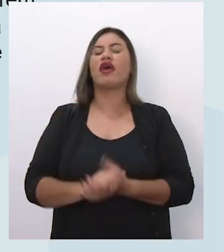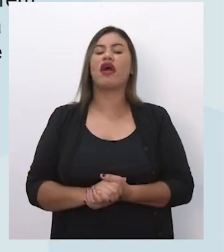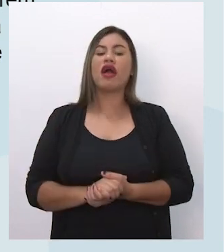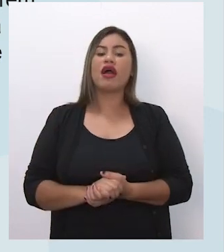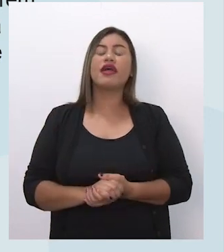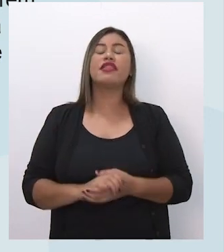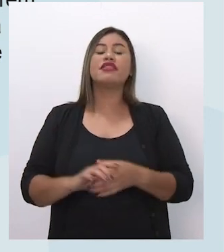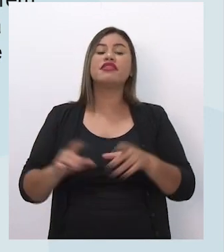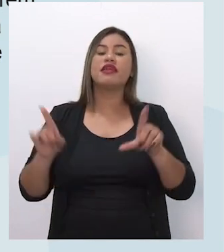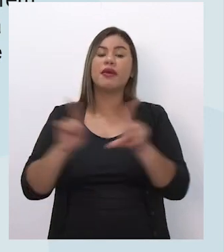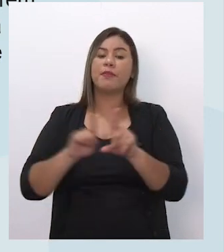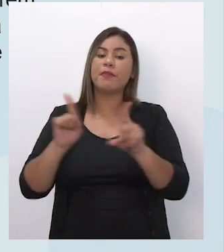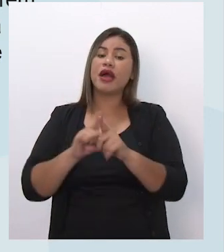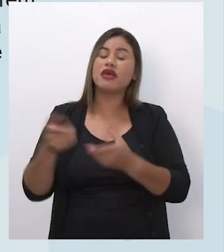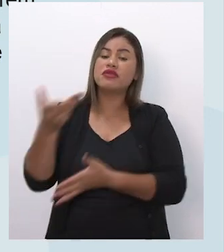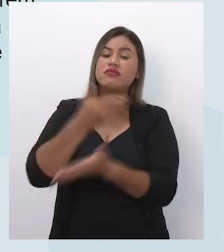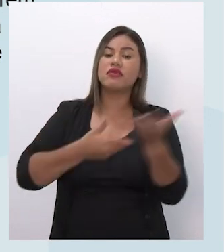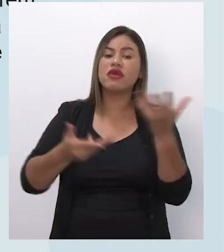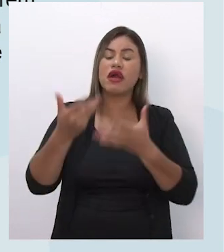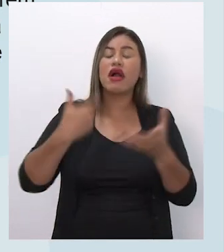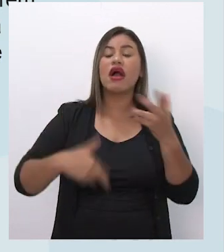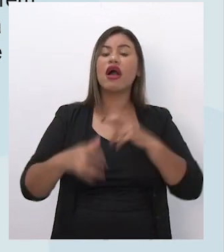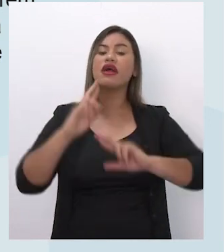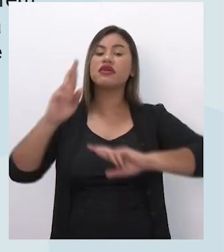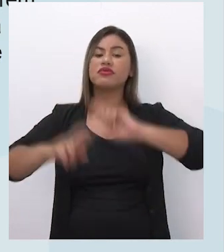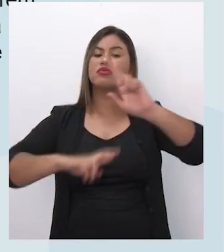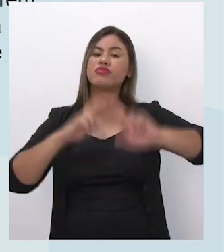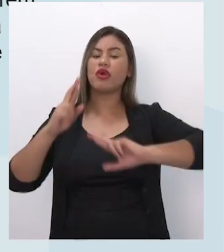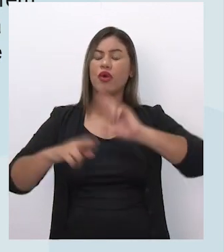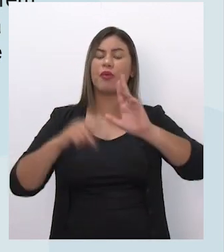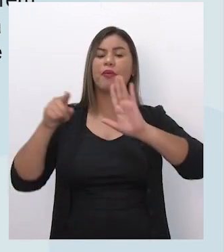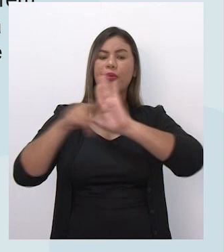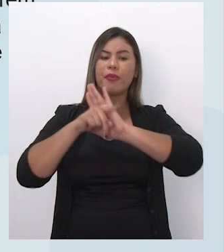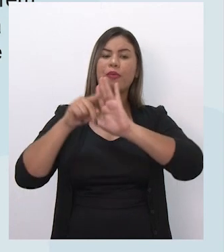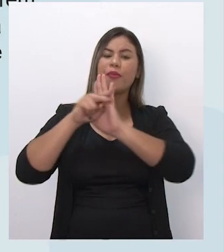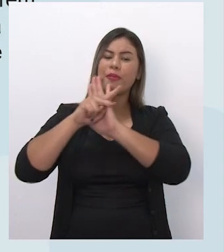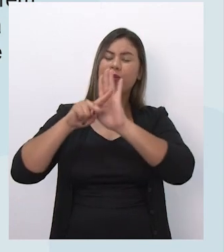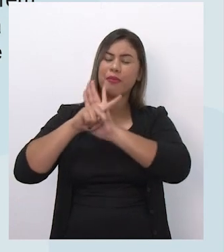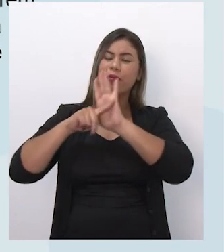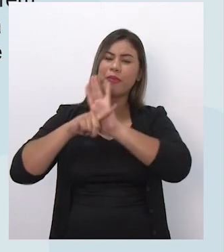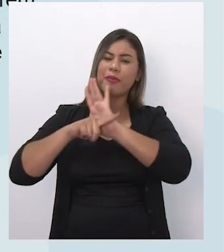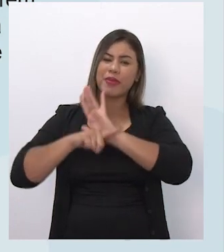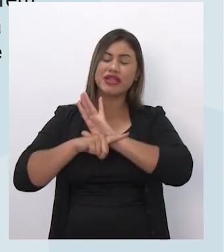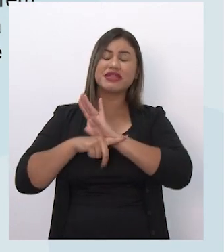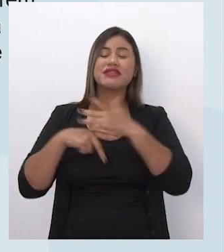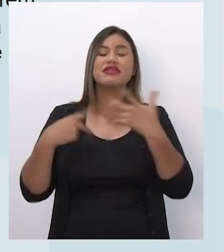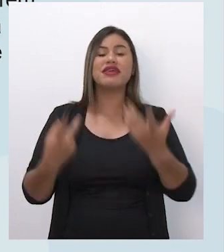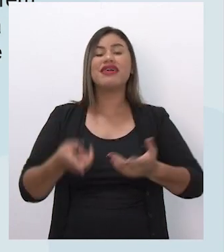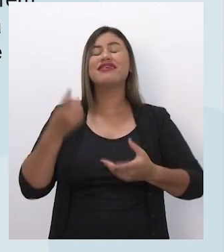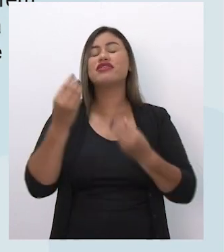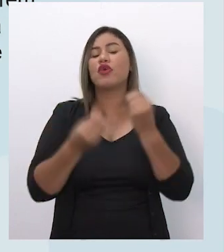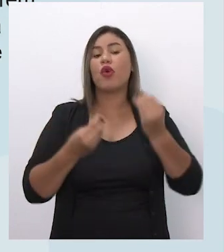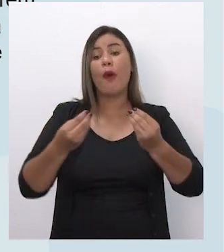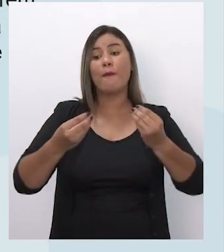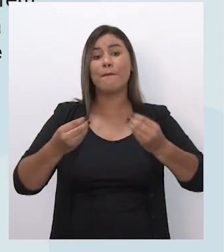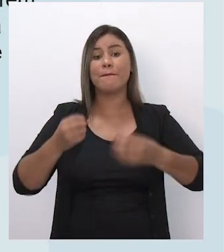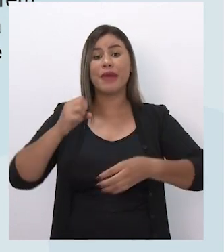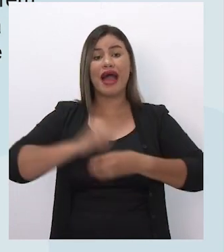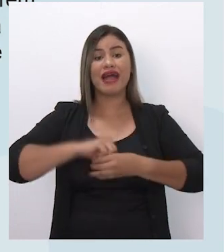compartilhamento, né, e na comunicação dos resultados dessas investigações. Então veja, além de ter a